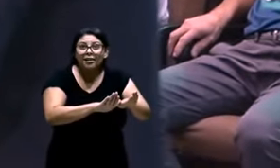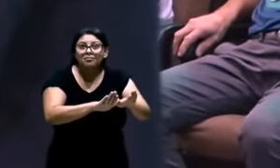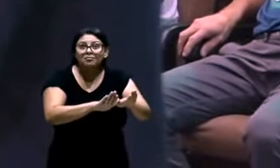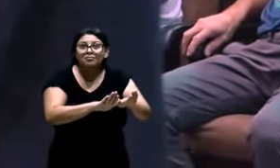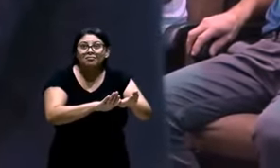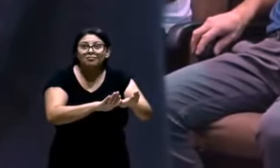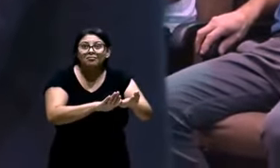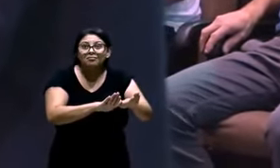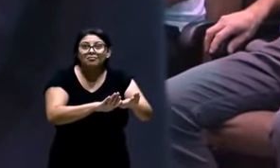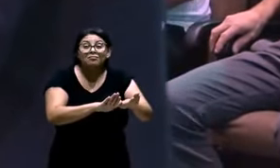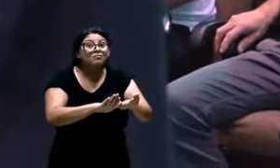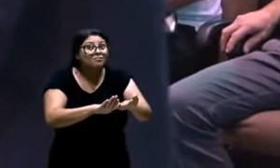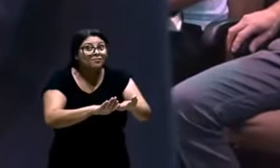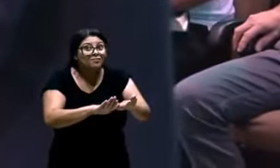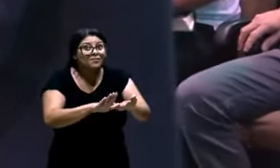E ele